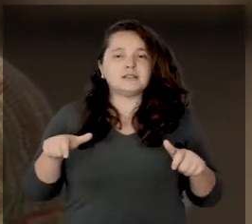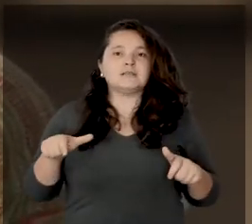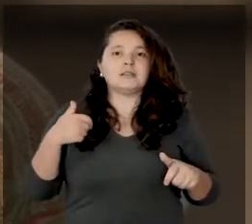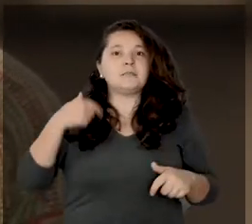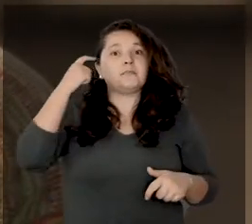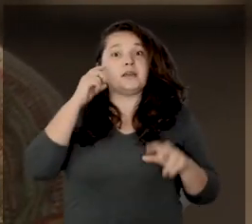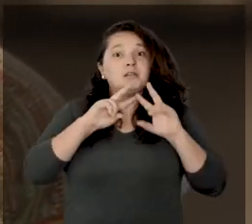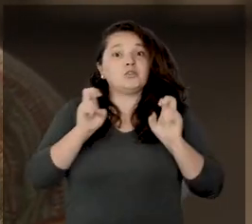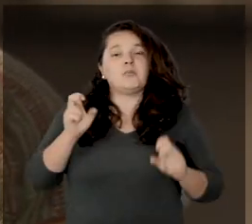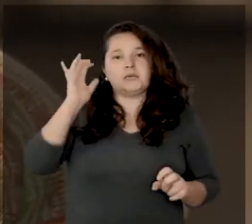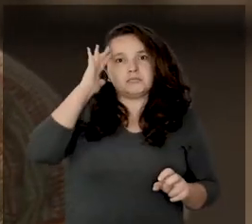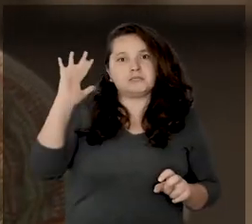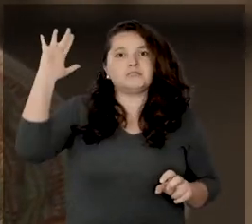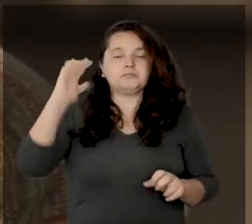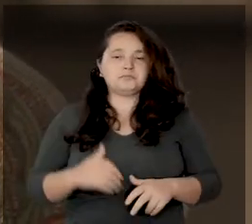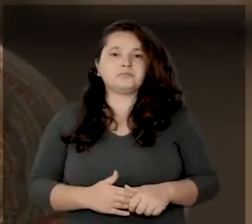é dizer que